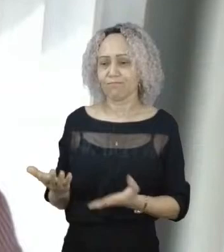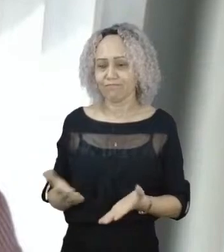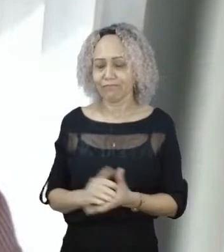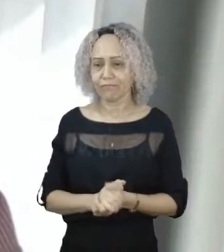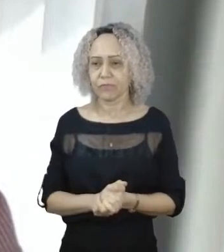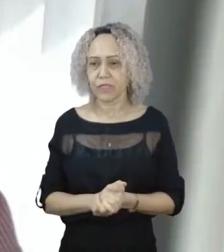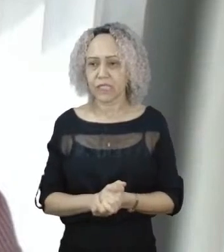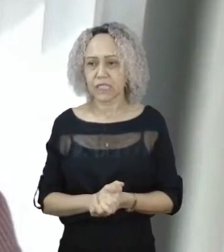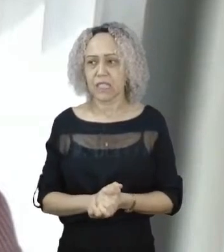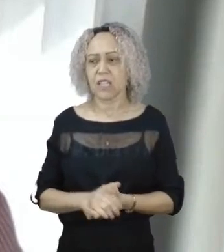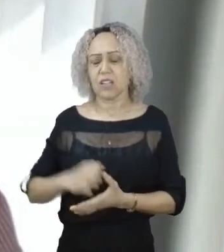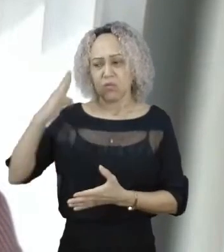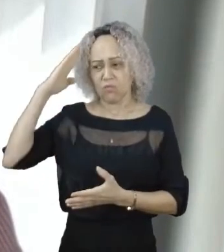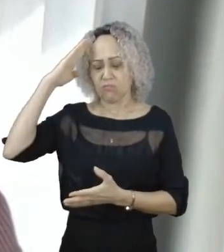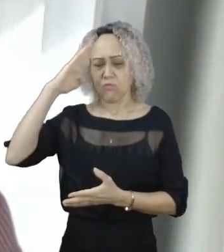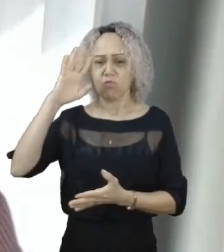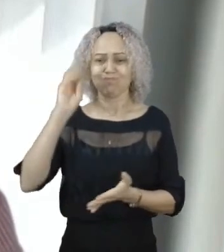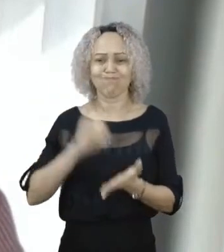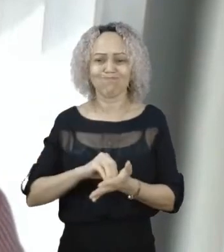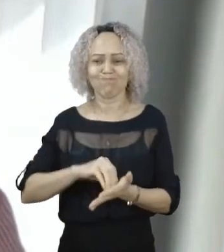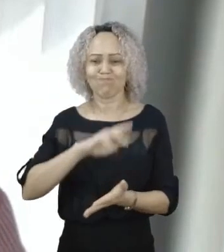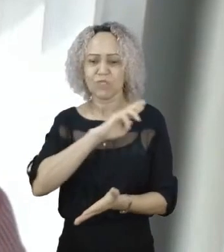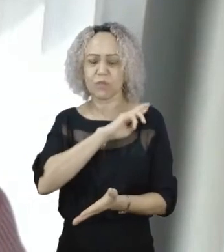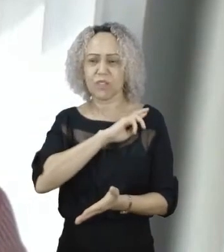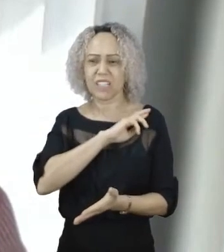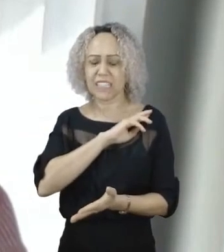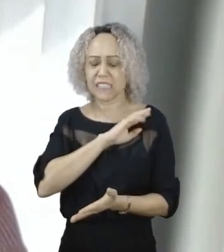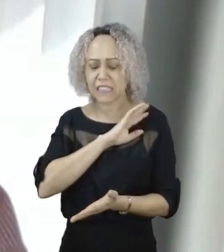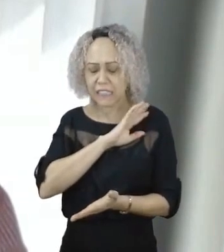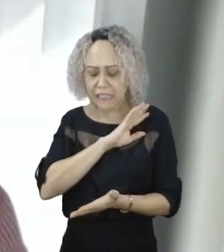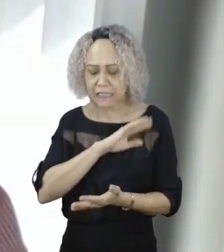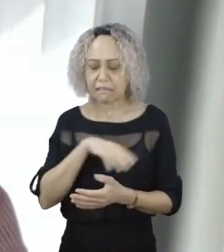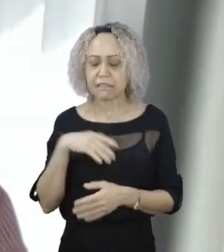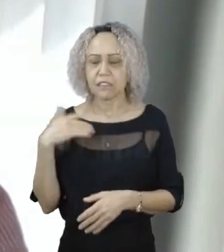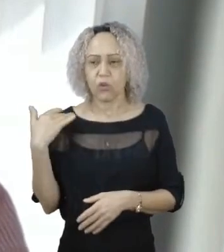irresponsabilidade do governo Bolsonaro, da falta de total